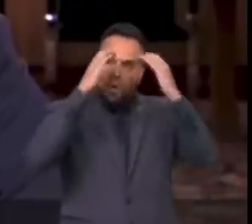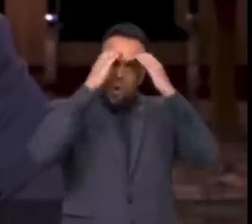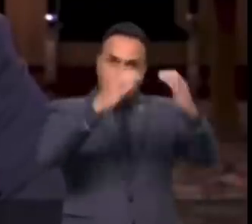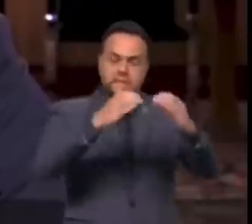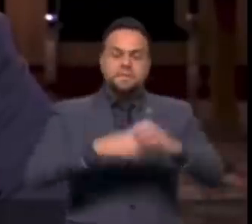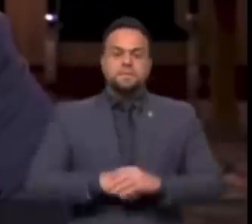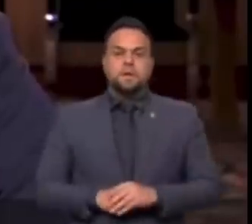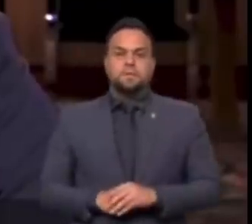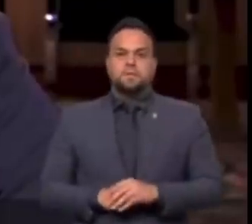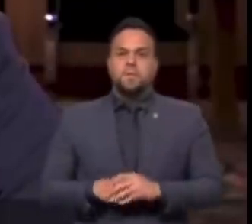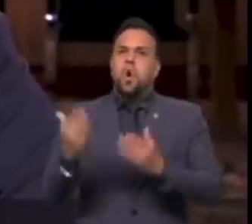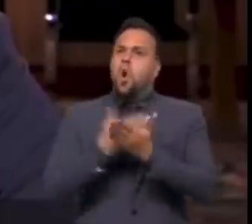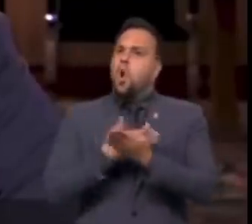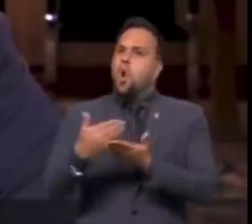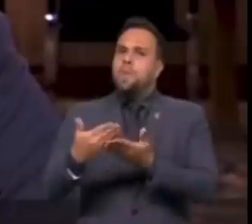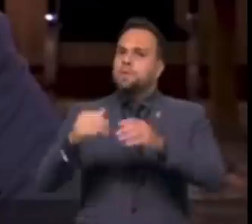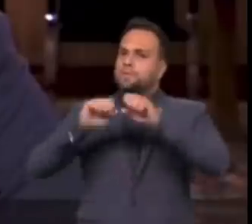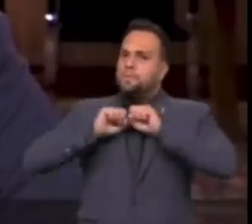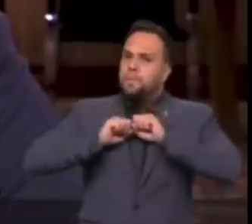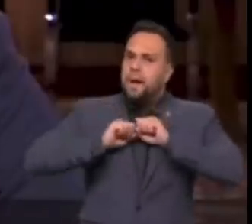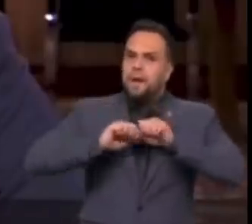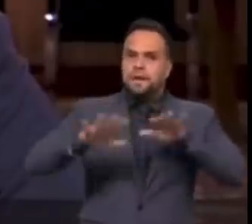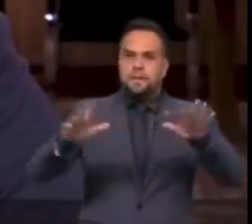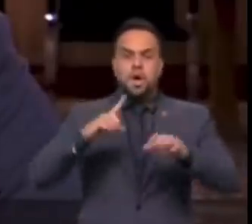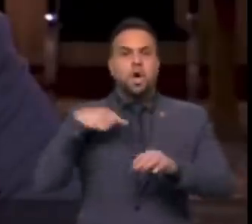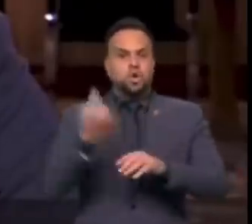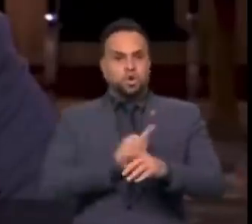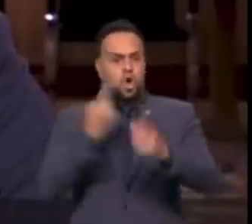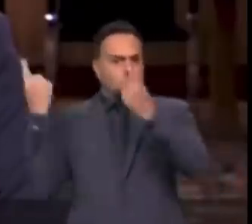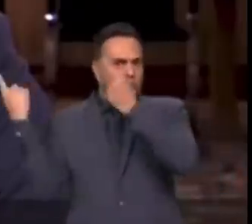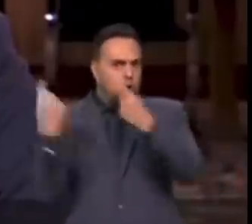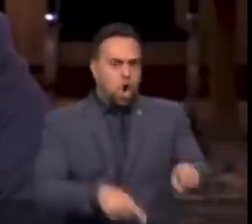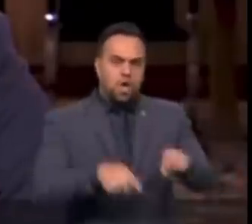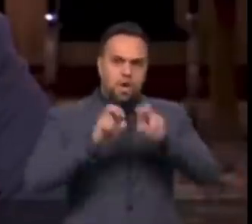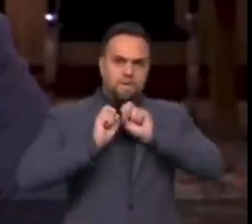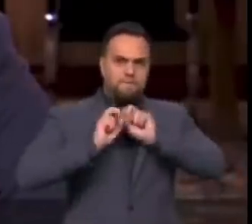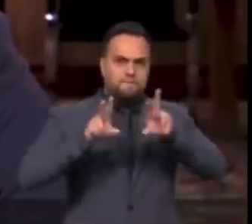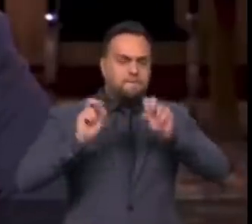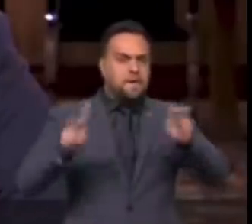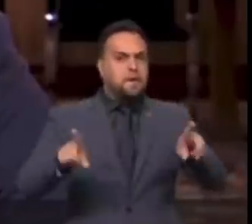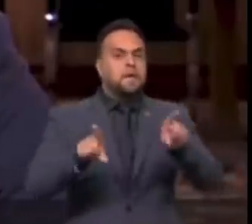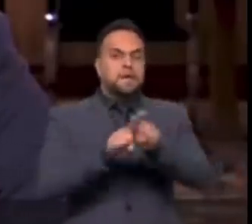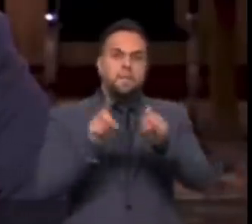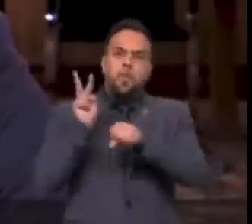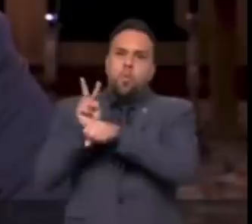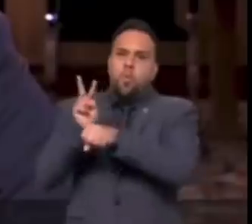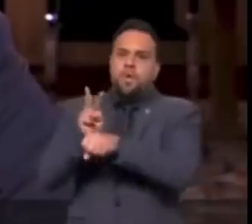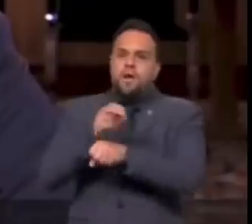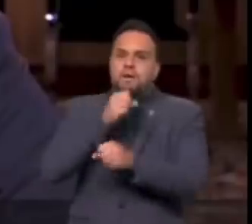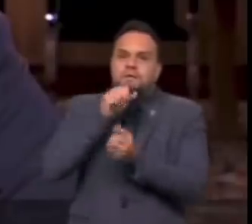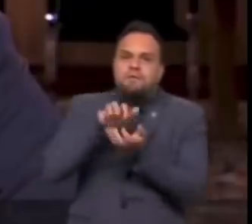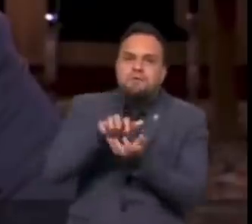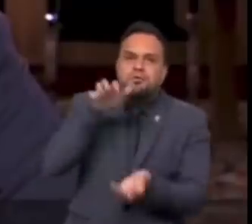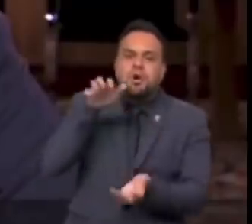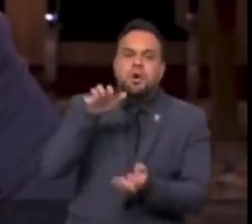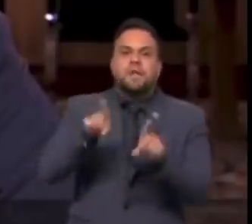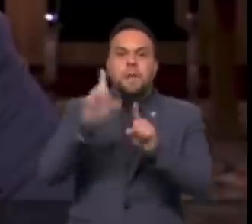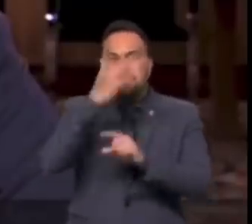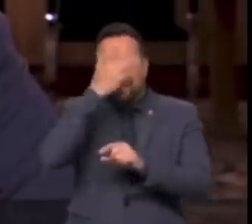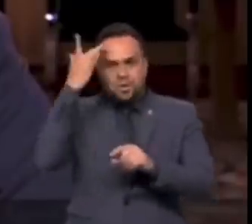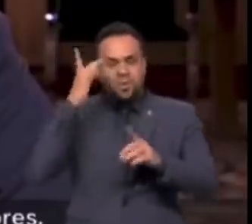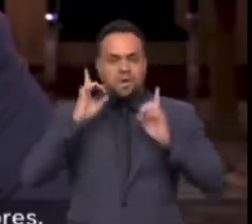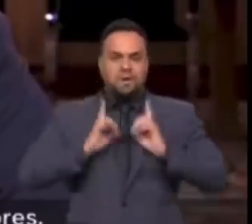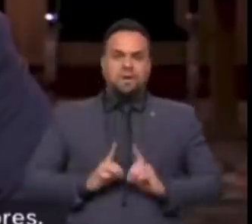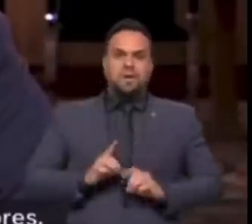ser respeitada beijo Isa pandemia falei que devemos combater o vírus cuidar dos idosos e dos